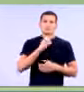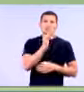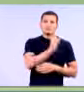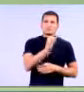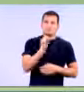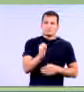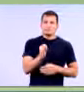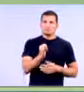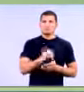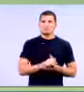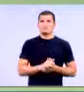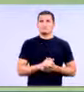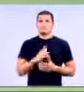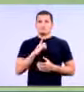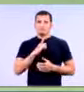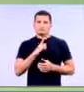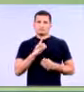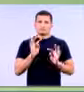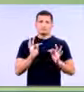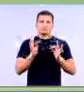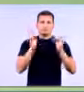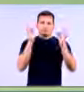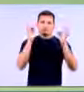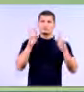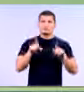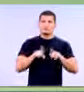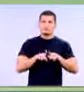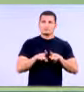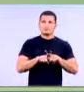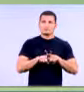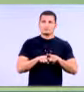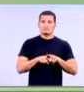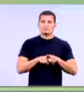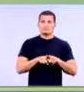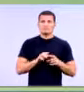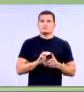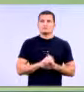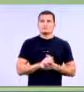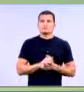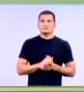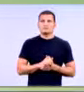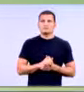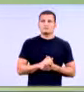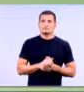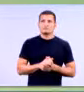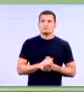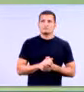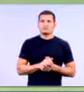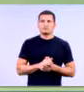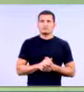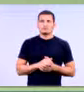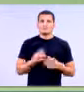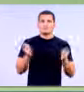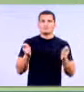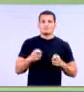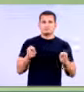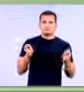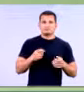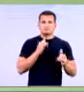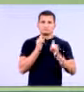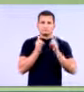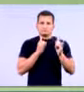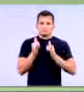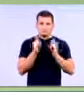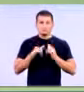mediada por recursos tecnológicos e, como a professora Sara bem comentou, permite a formação em espaço